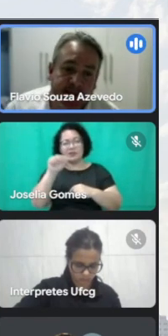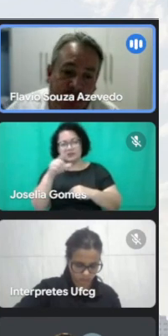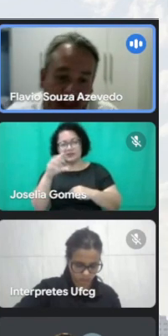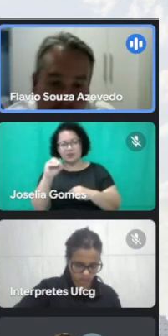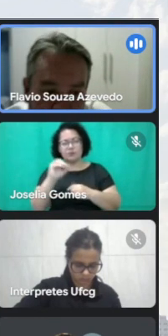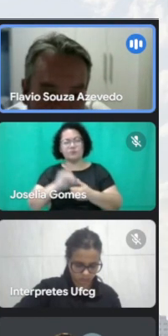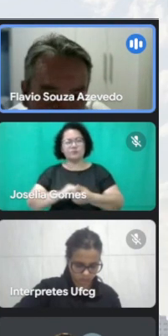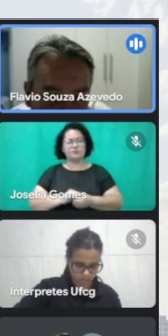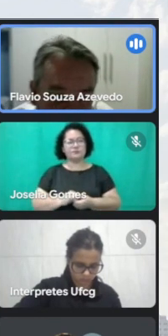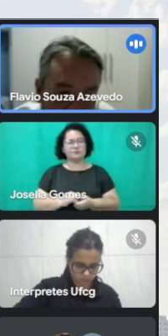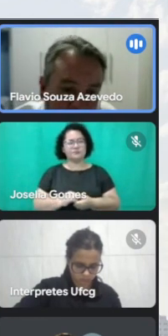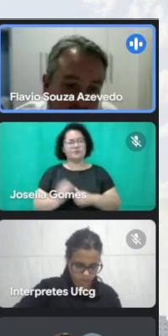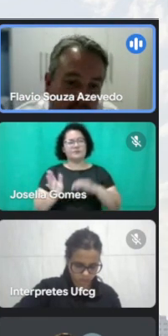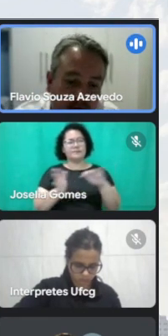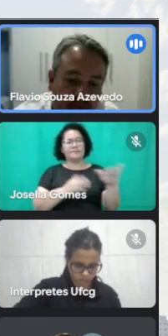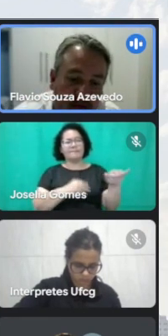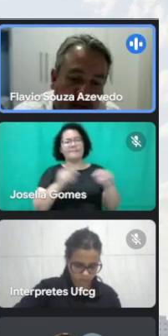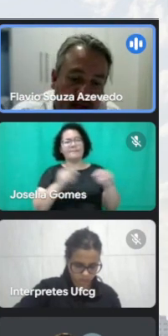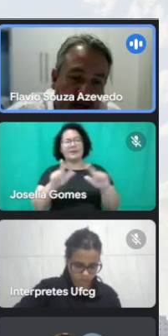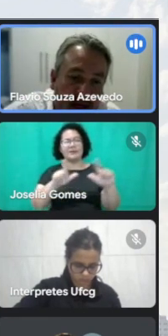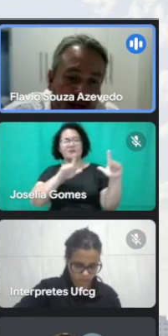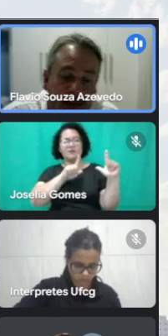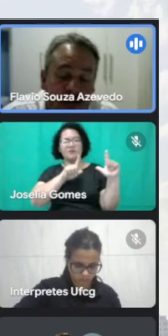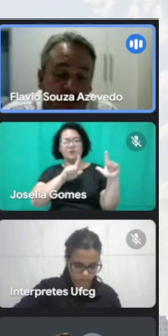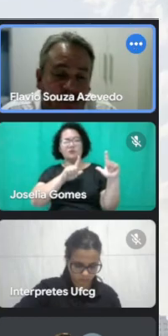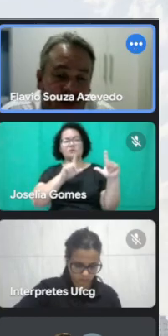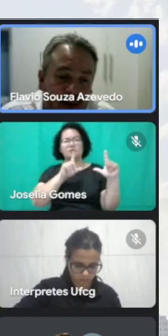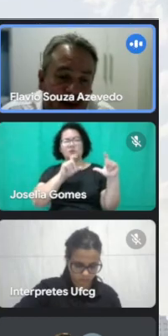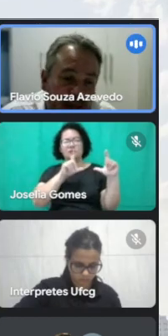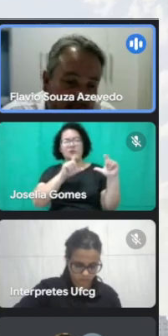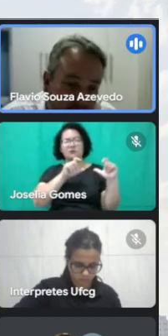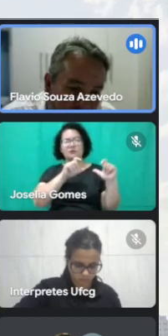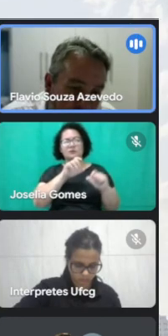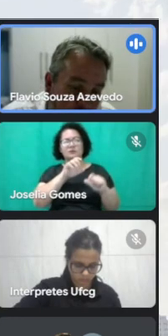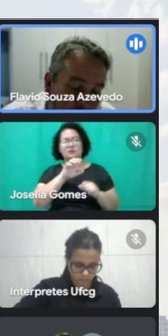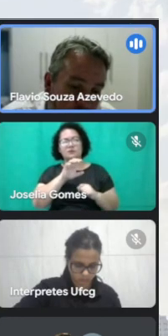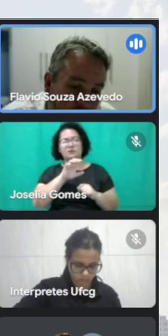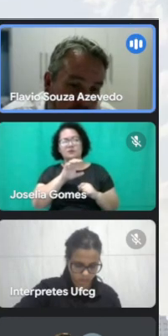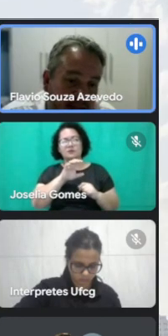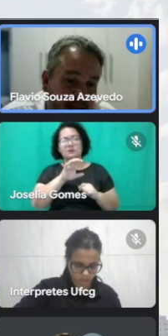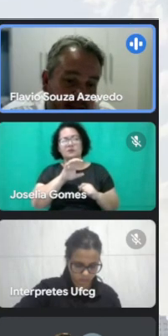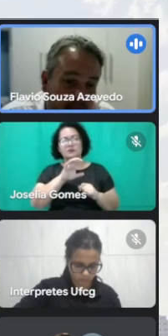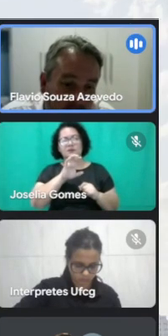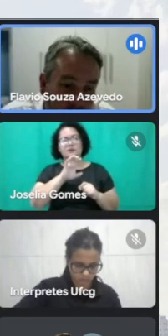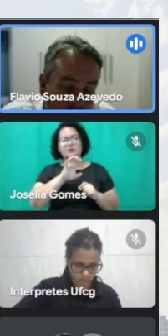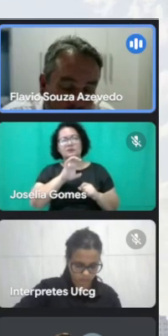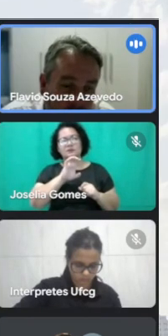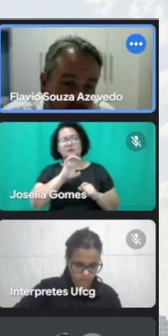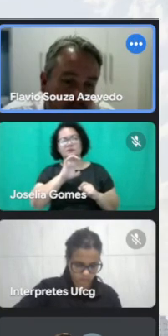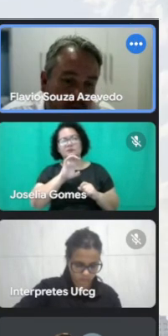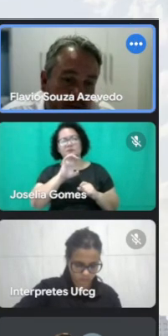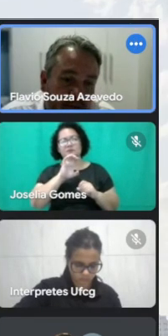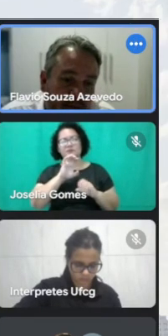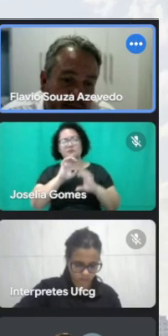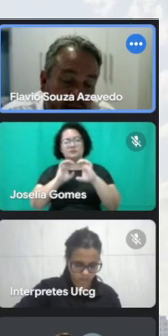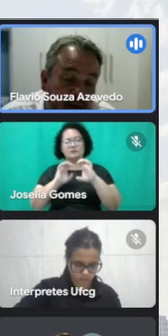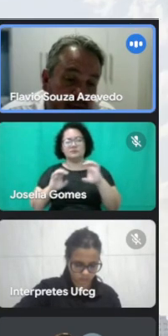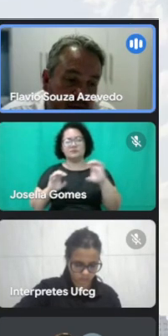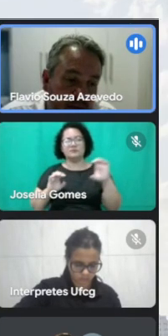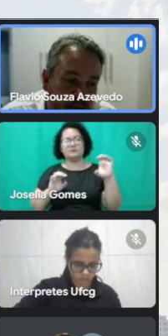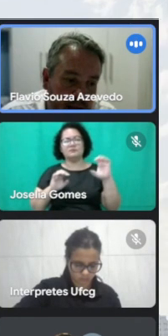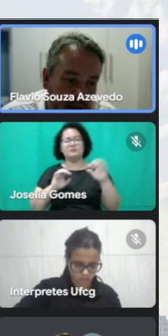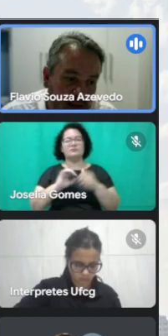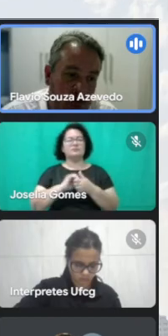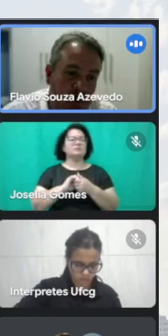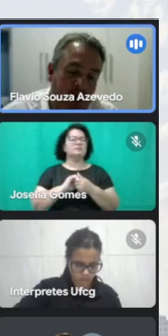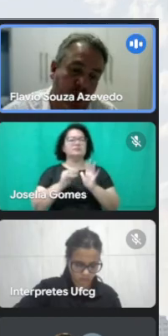E essa foto da esquerda, né, uma foto lá da Ares, né, a entrada da água e a saída da água. Em